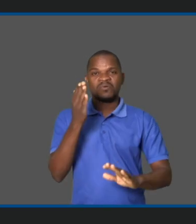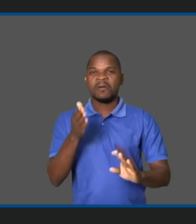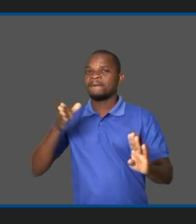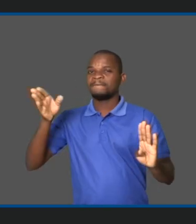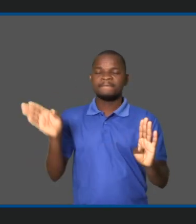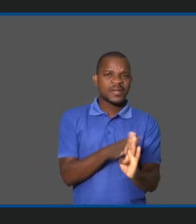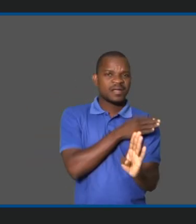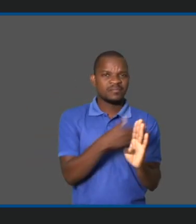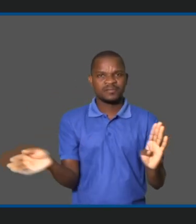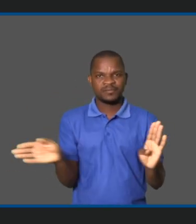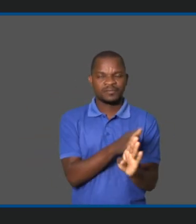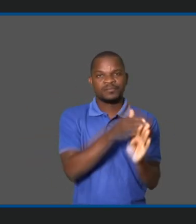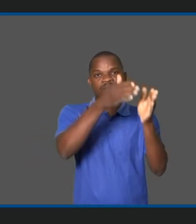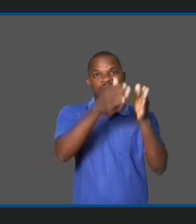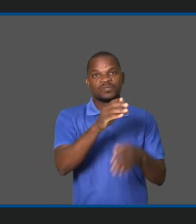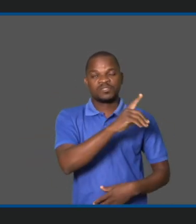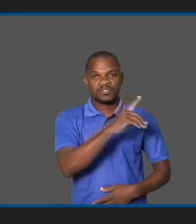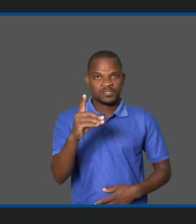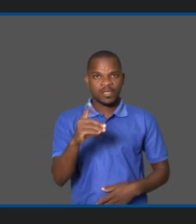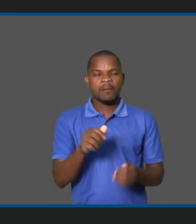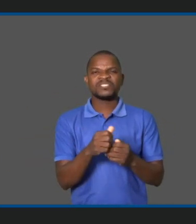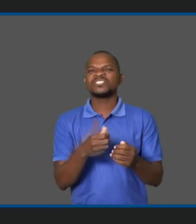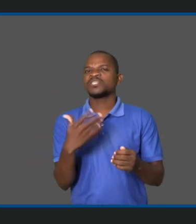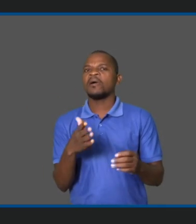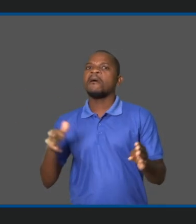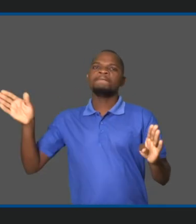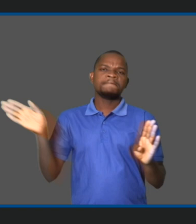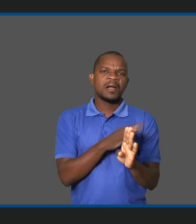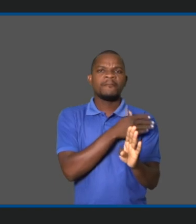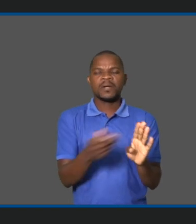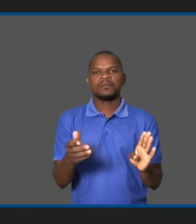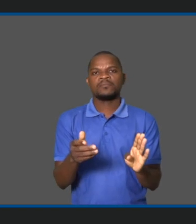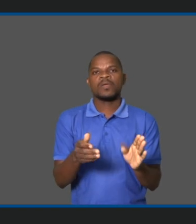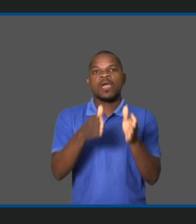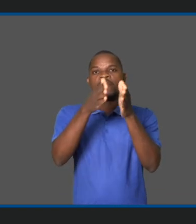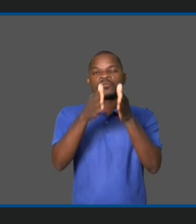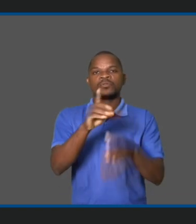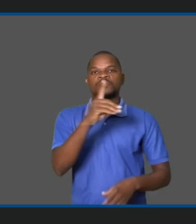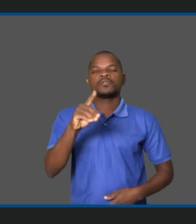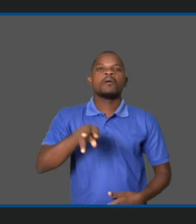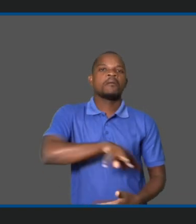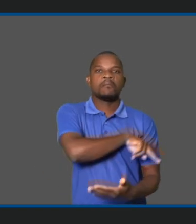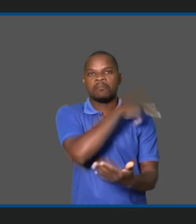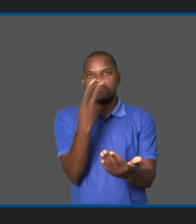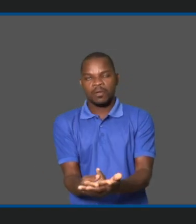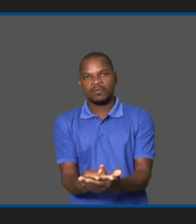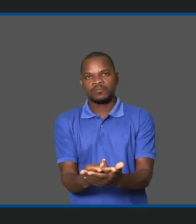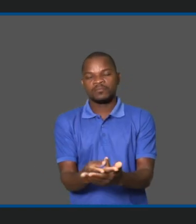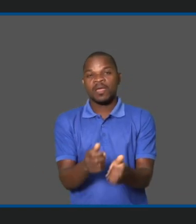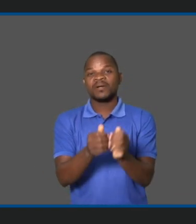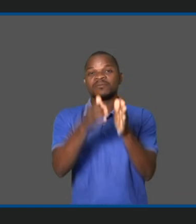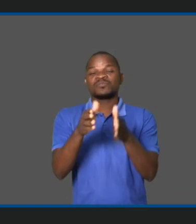bofetadas na cara, chapadas, logo caiu isso. E continuou. O mais grave é que o próprio agente da polícia